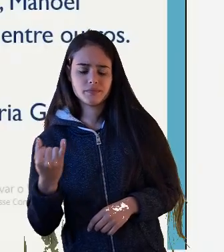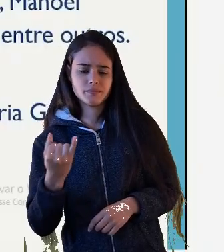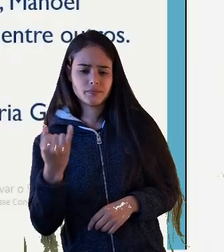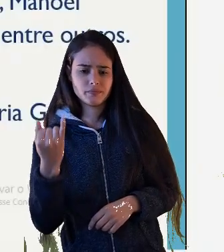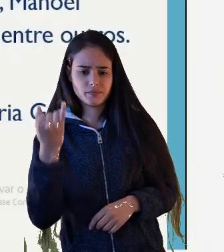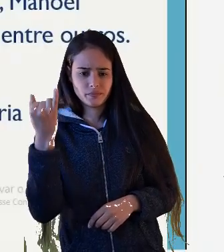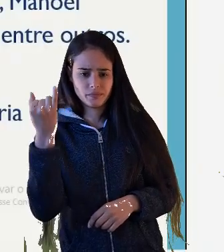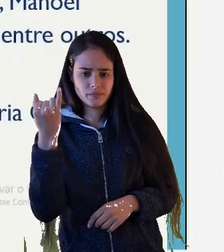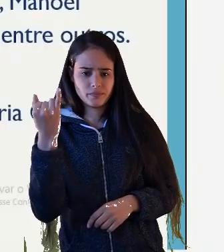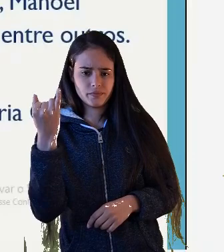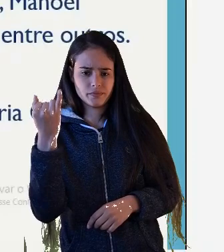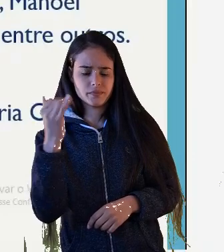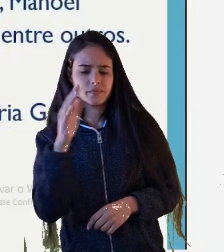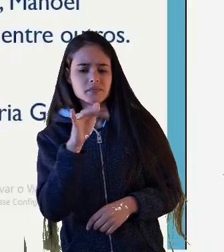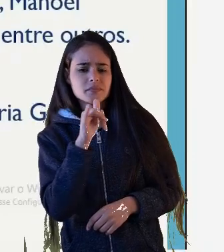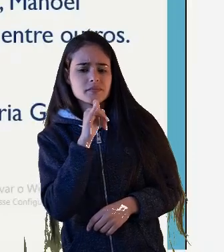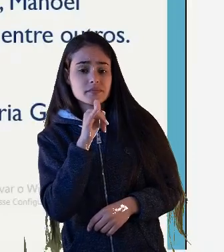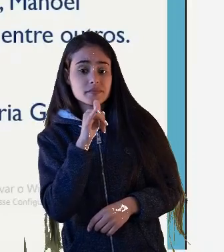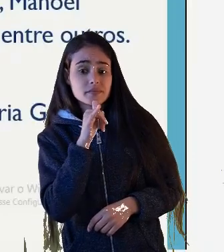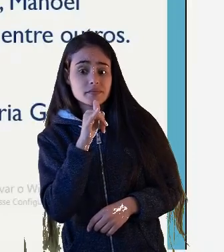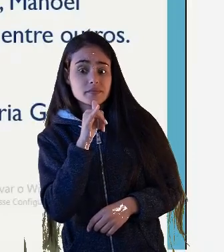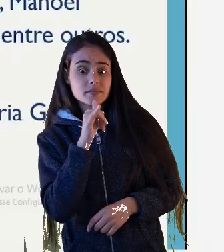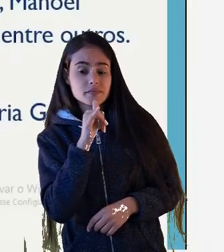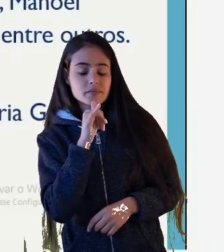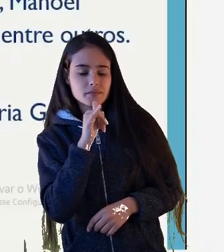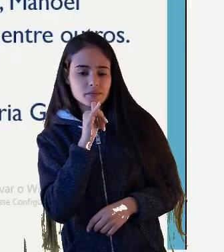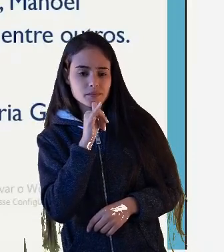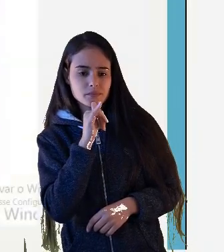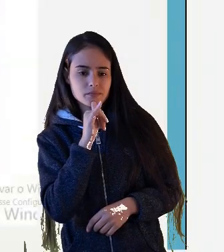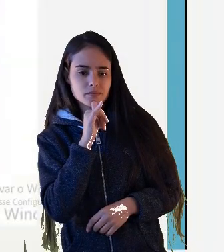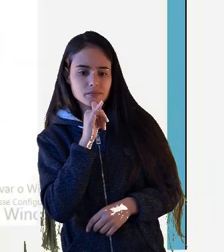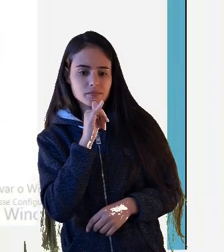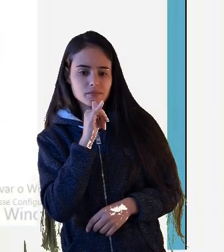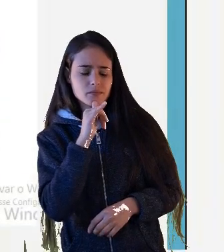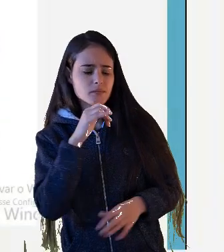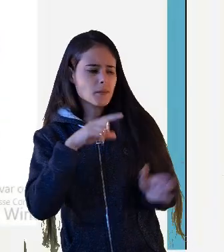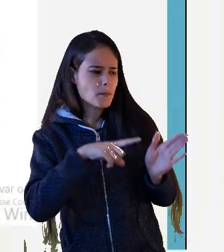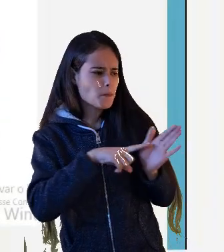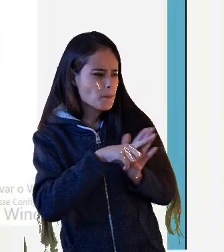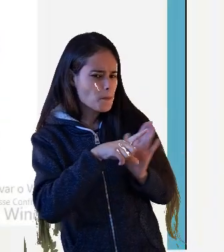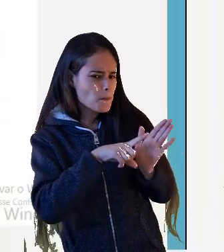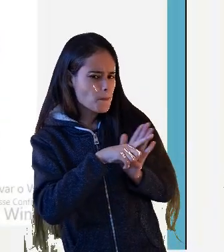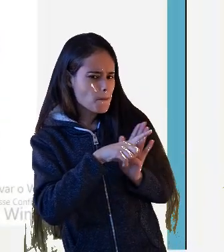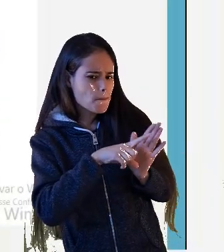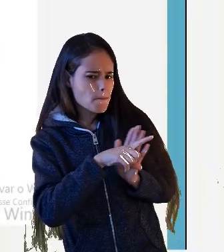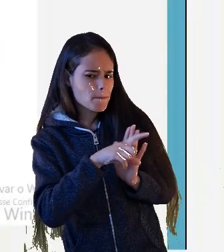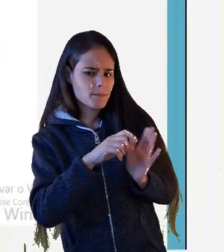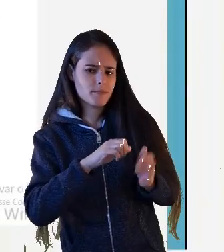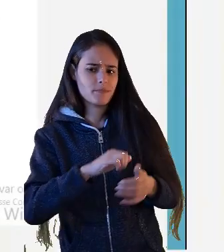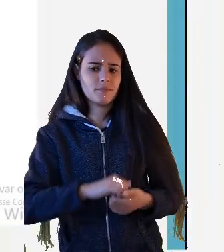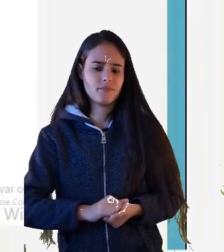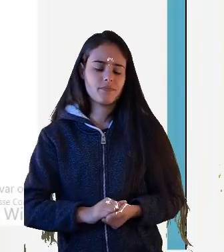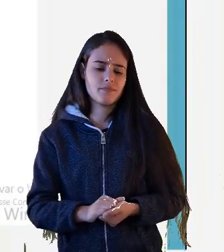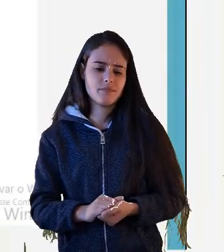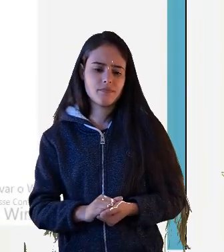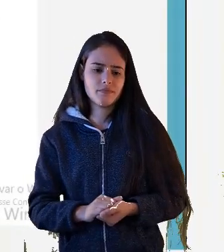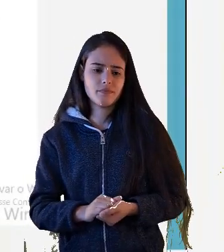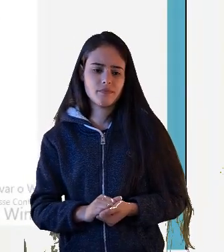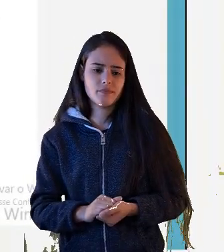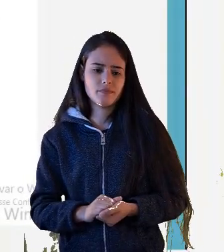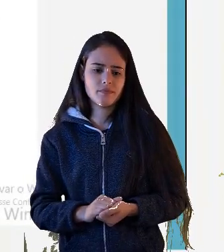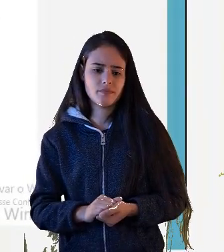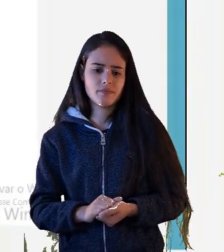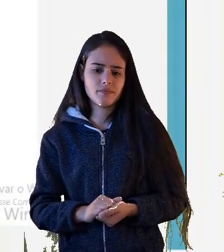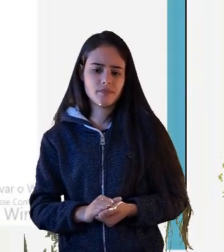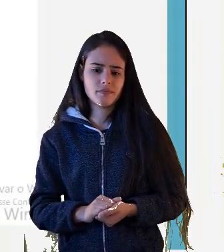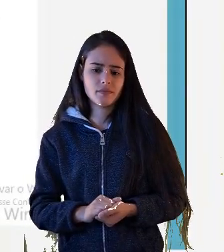né? Muito pouco se a gente não tivesse as cotas mesmo. Então, essa charge, não é uma